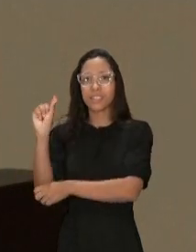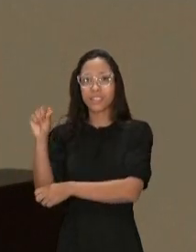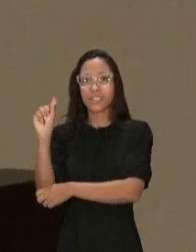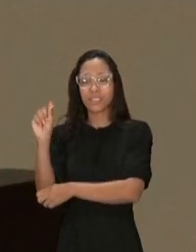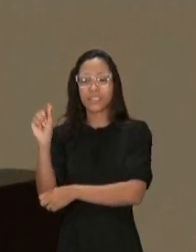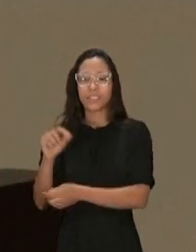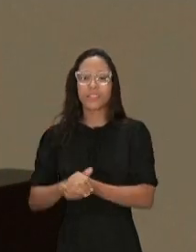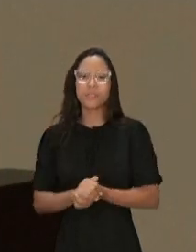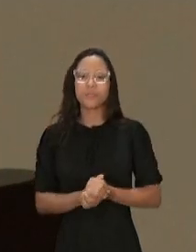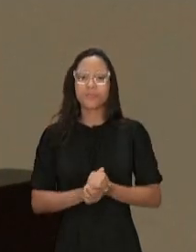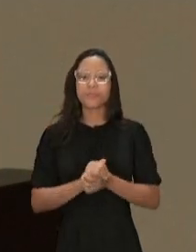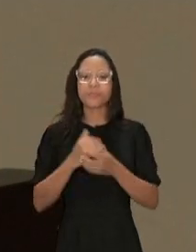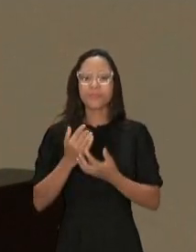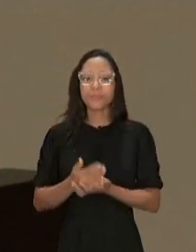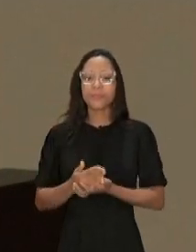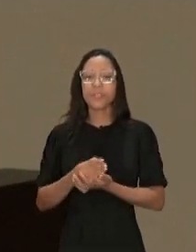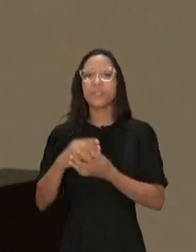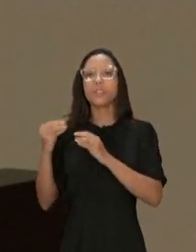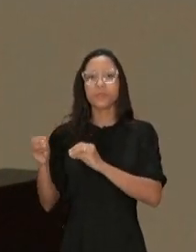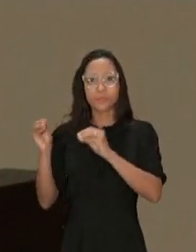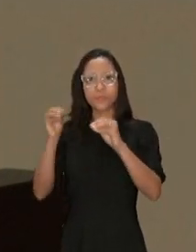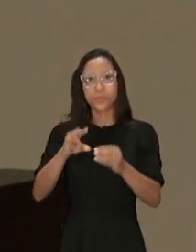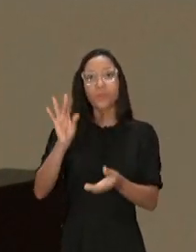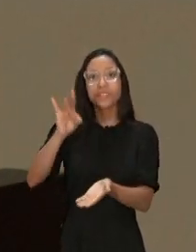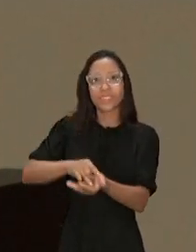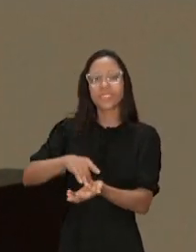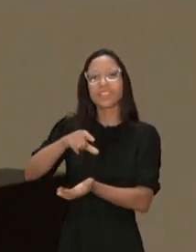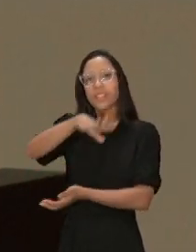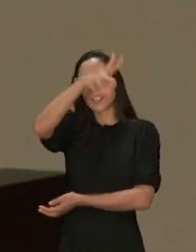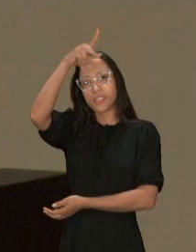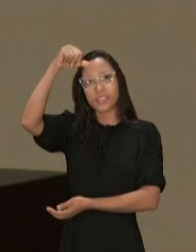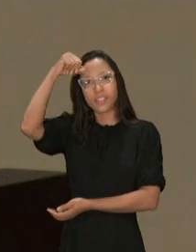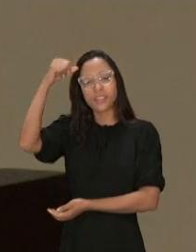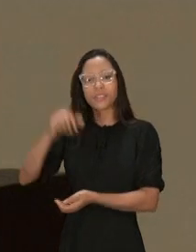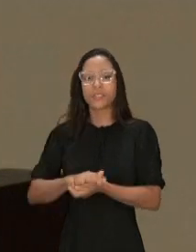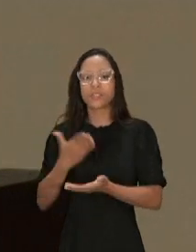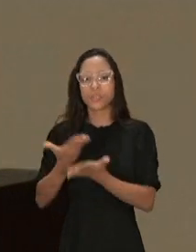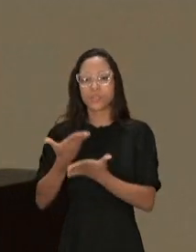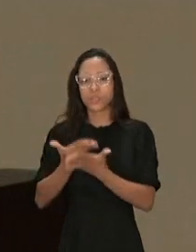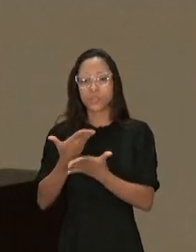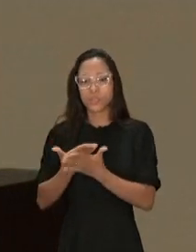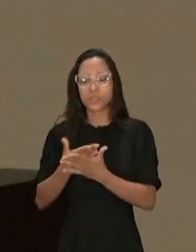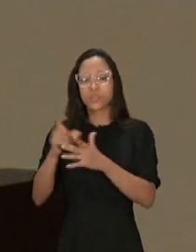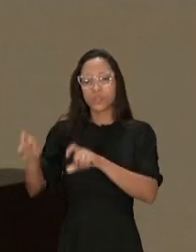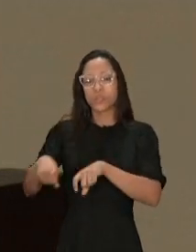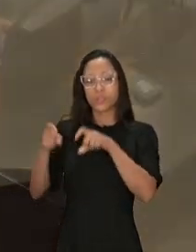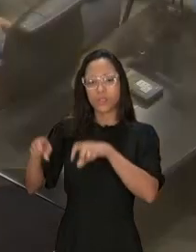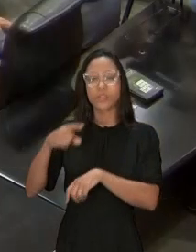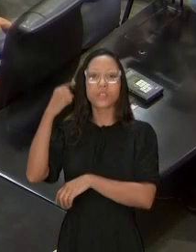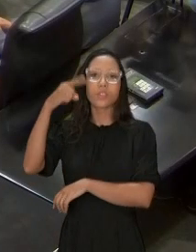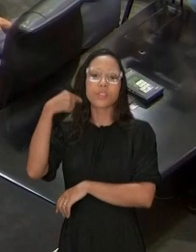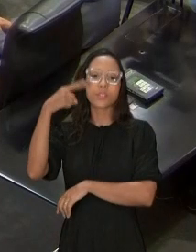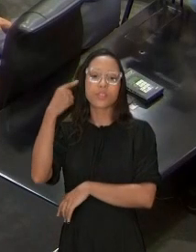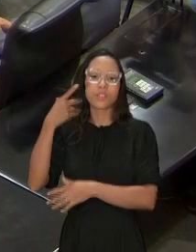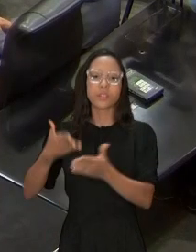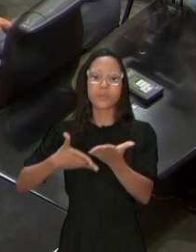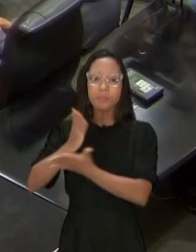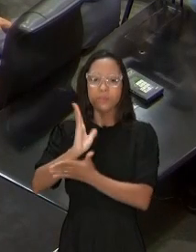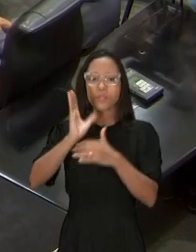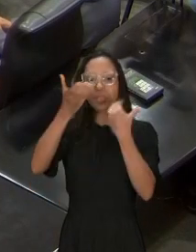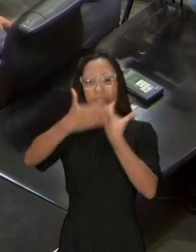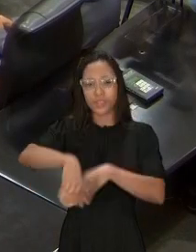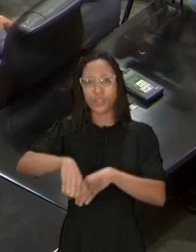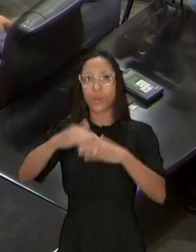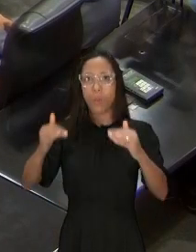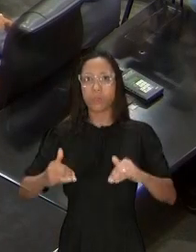veio definitivamente para Mato Grosso. Cursou agronomia em direito. Aprovado no concurso para magistratura do trabalho, tomou